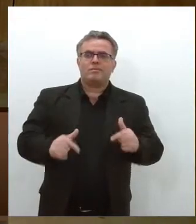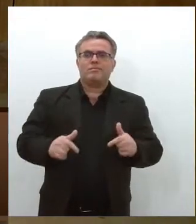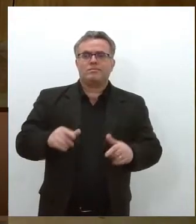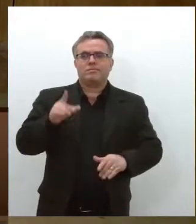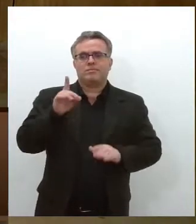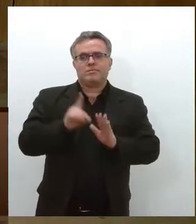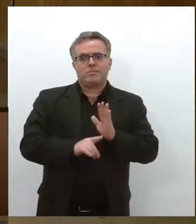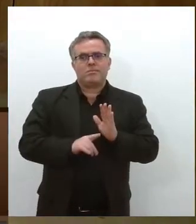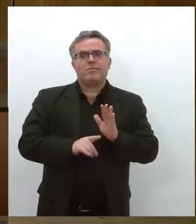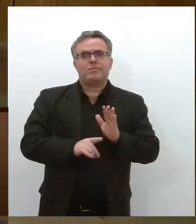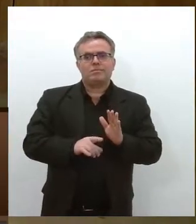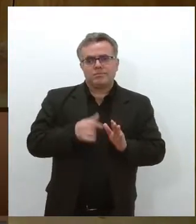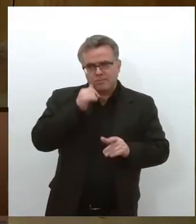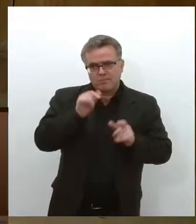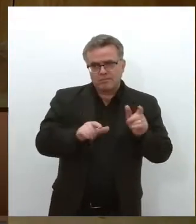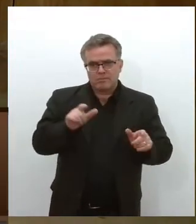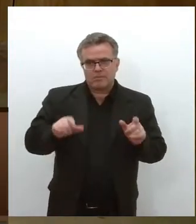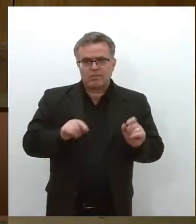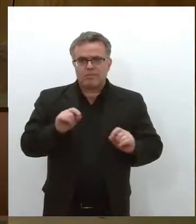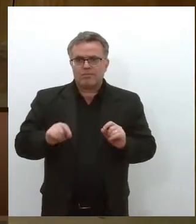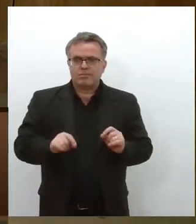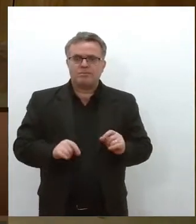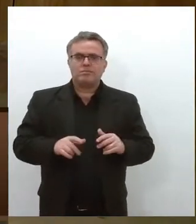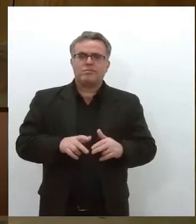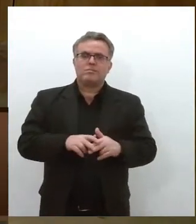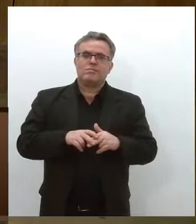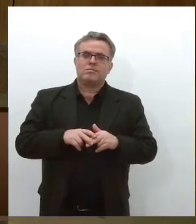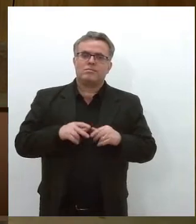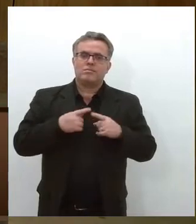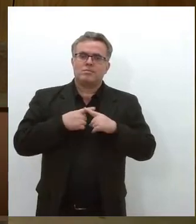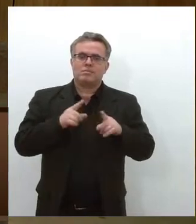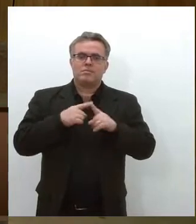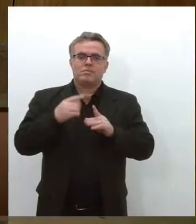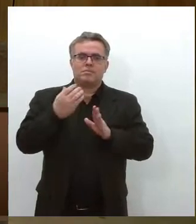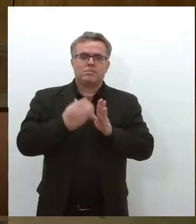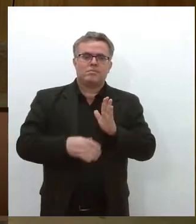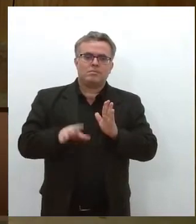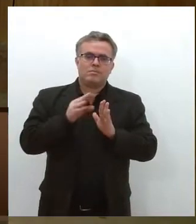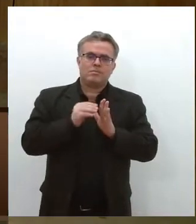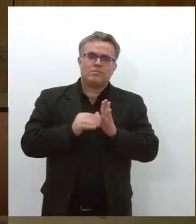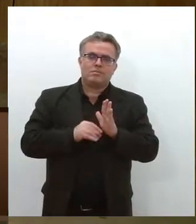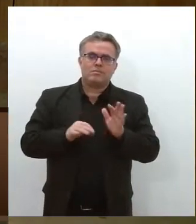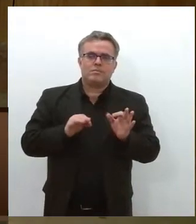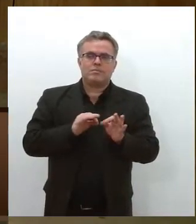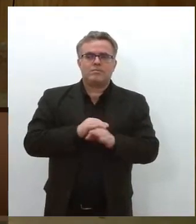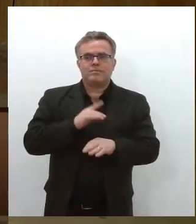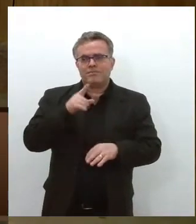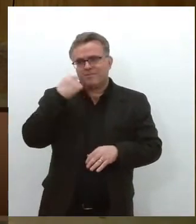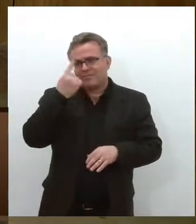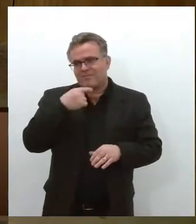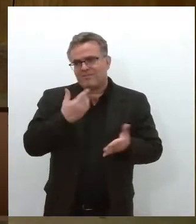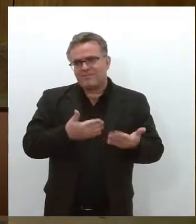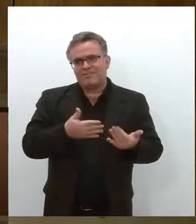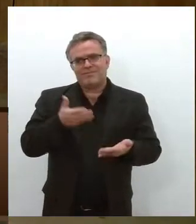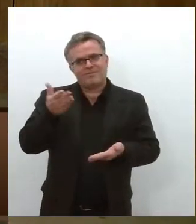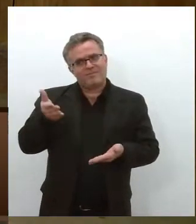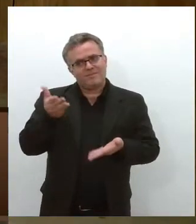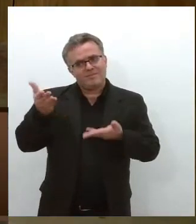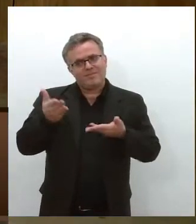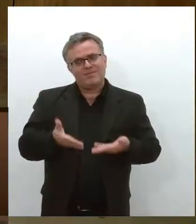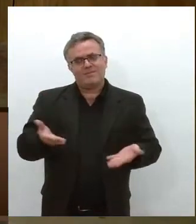das mulheres. Currículo maravilhoso com esse rostinho de menina, hein, Noemi? Boa tarde, seja muito bem-vinda ao Além da